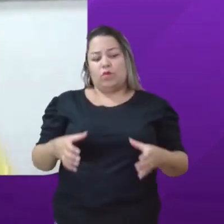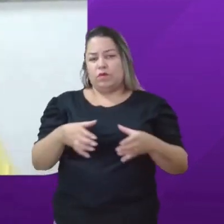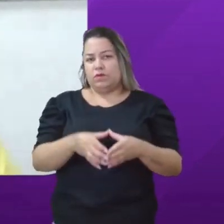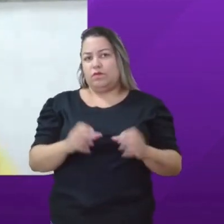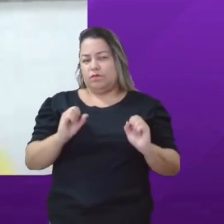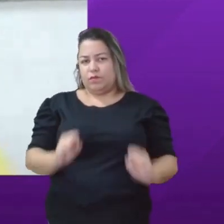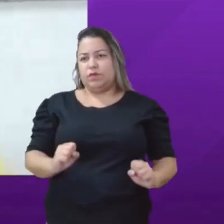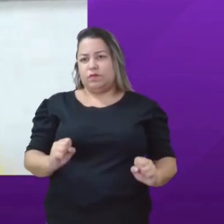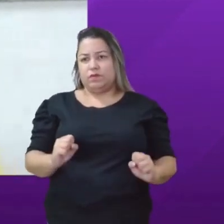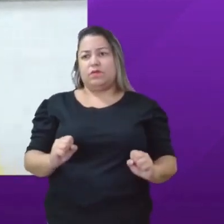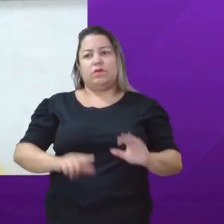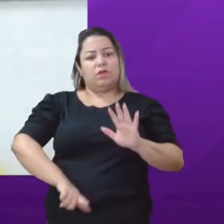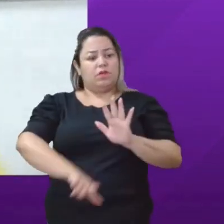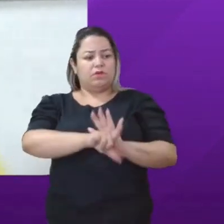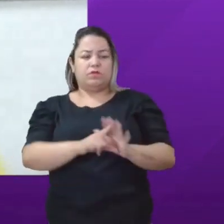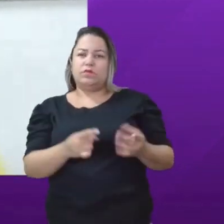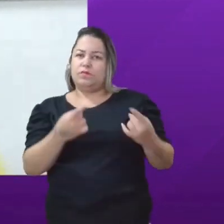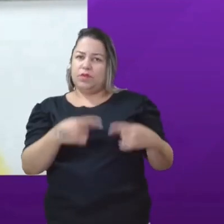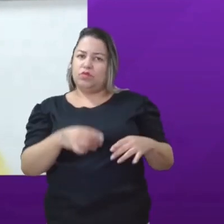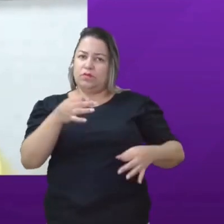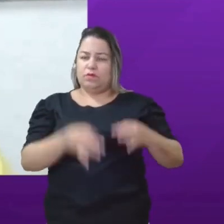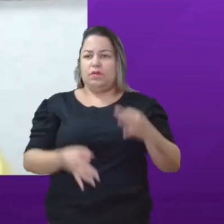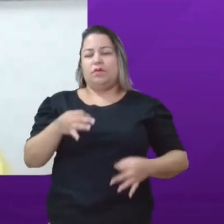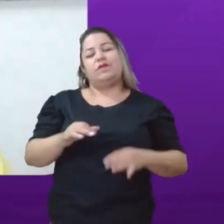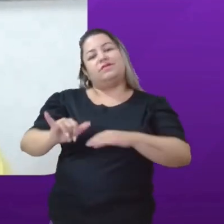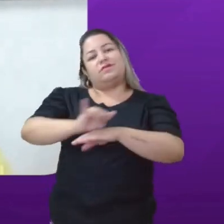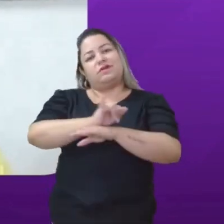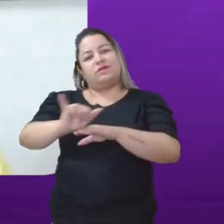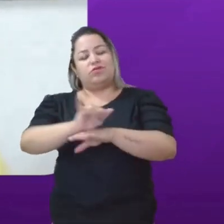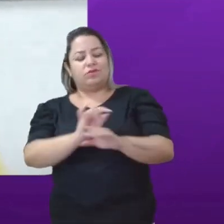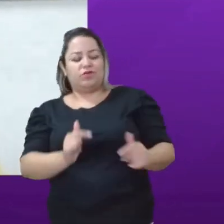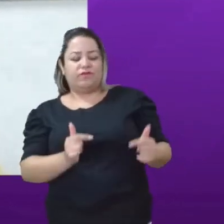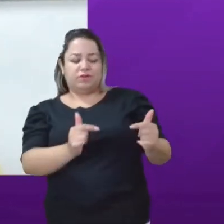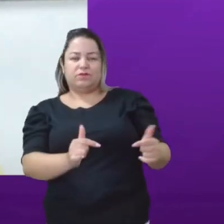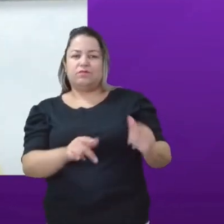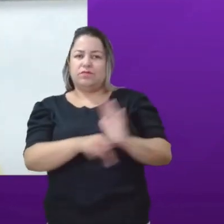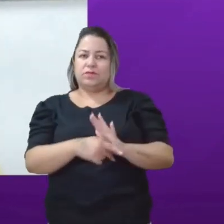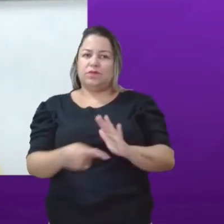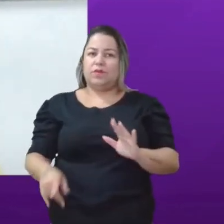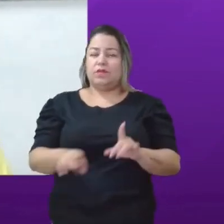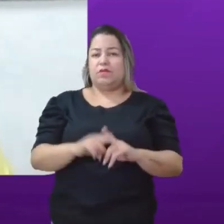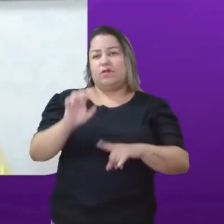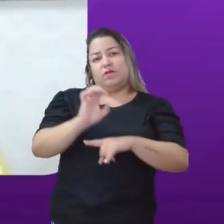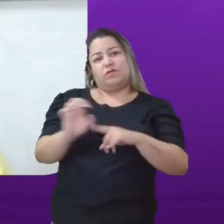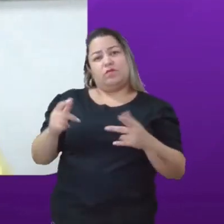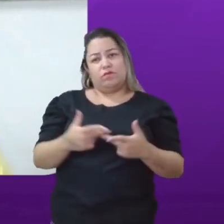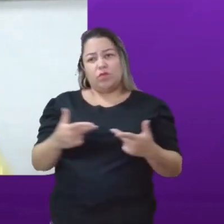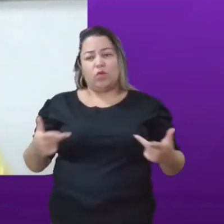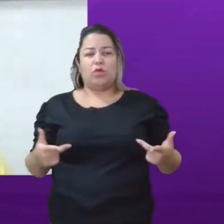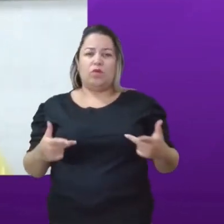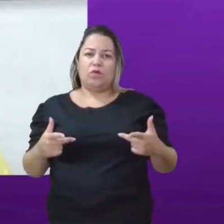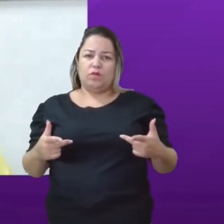poder executivo, poder judiciário, estratégias de enfrentamento a esse estado de coisas